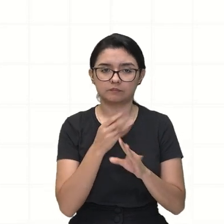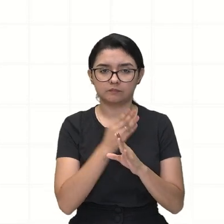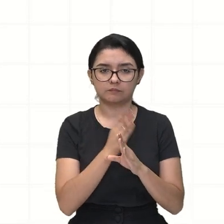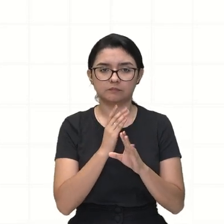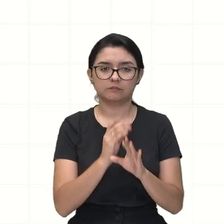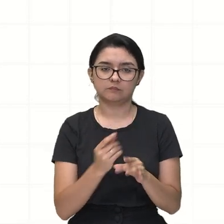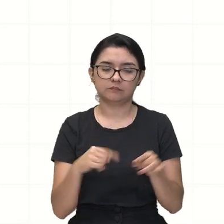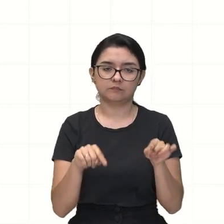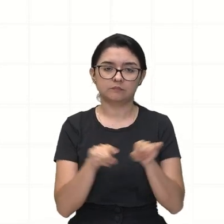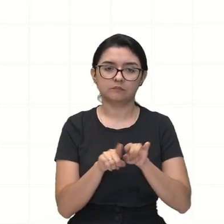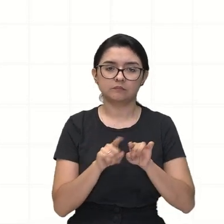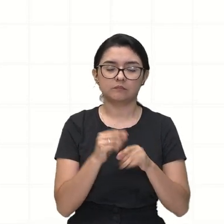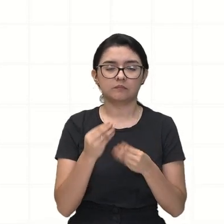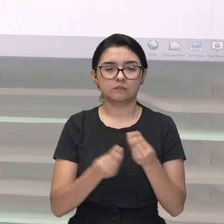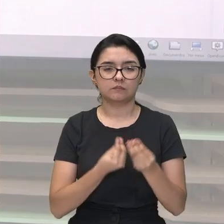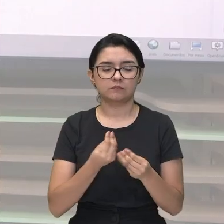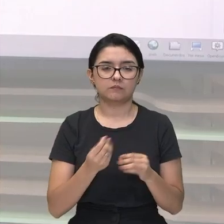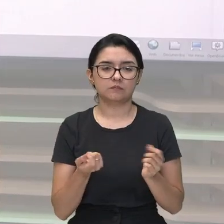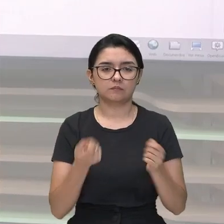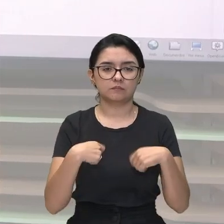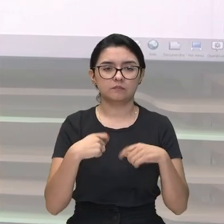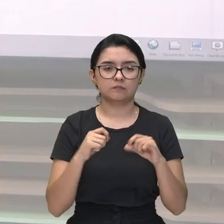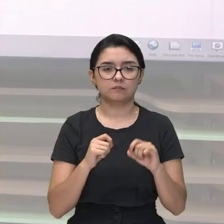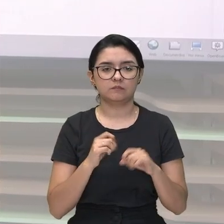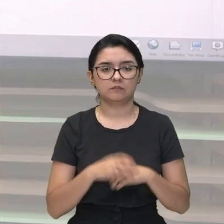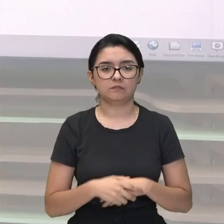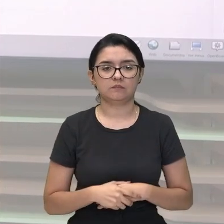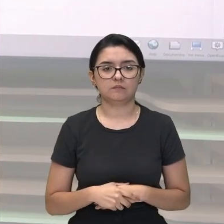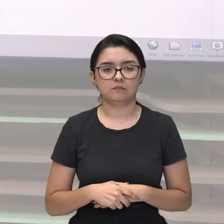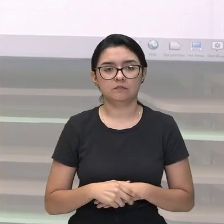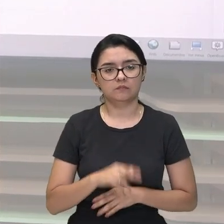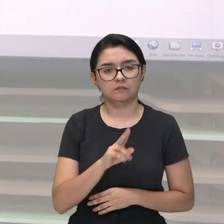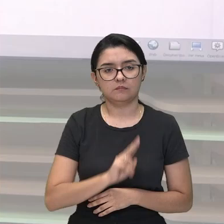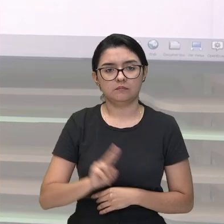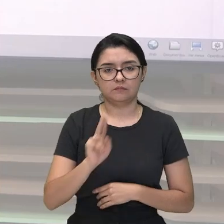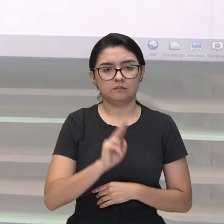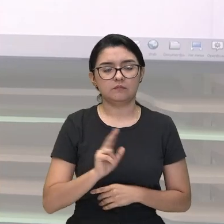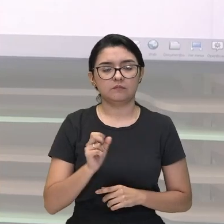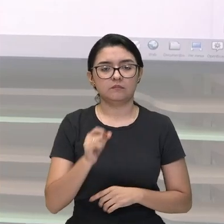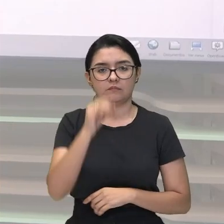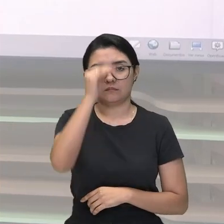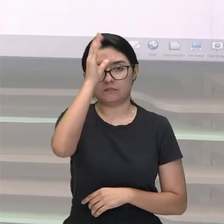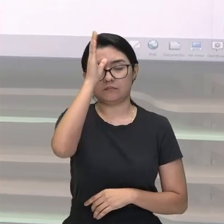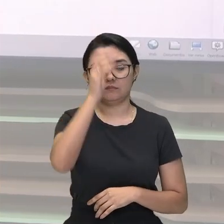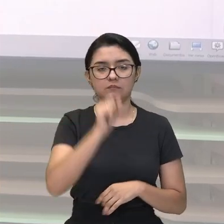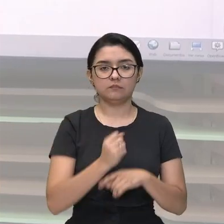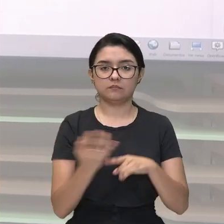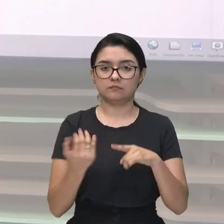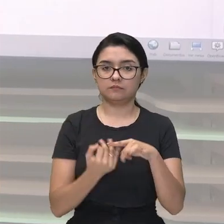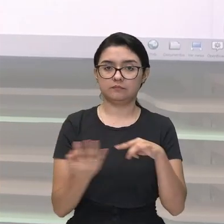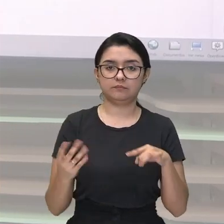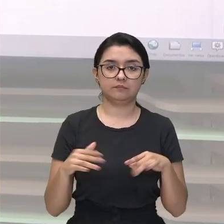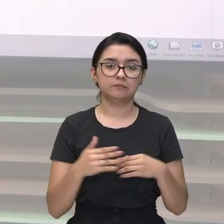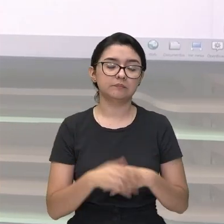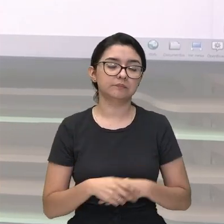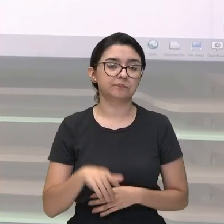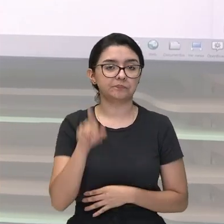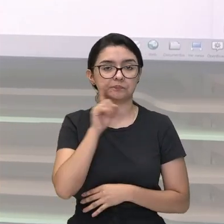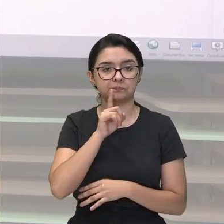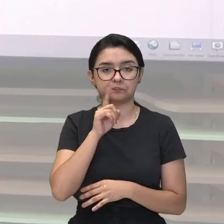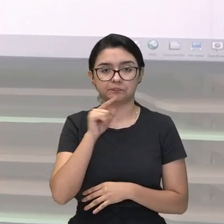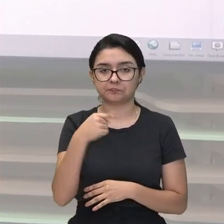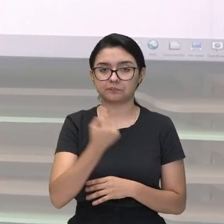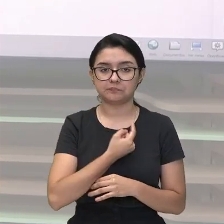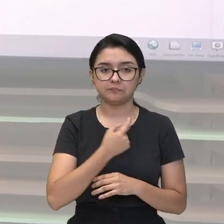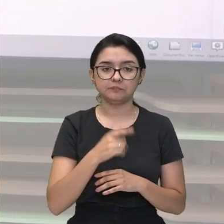identificar como é possível aplicar o conhecimento de frações equivalentes na resolução de problemas